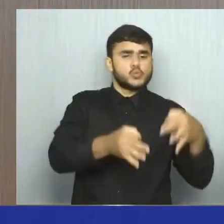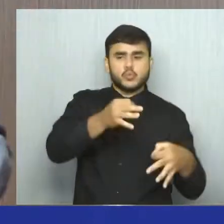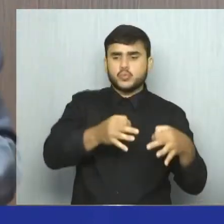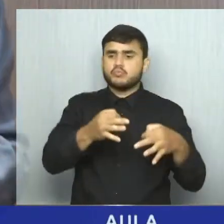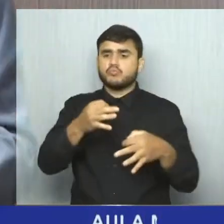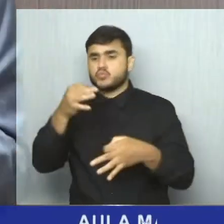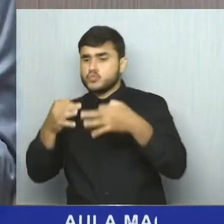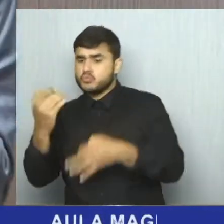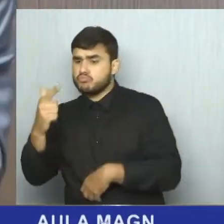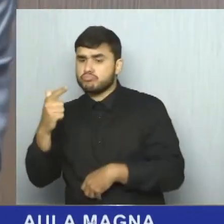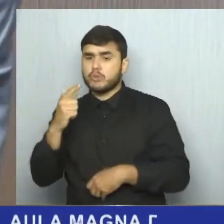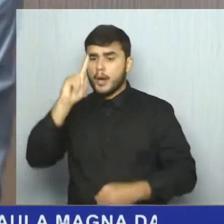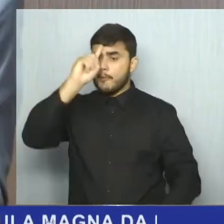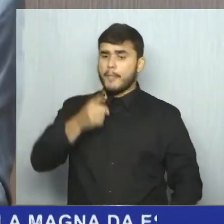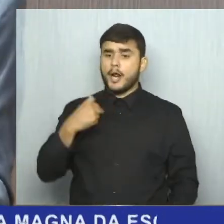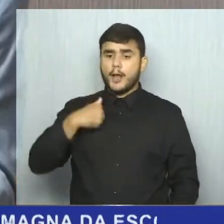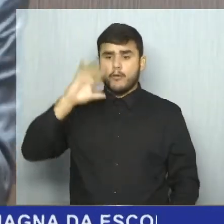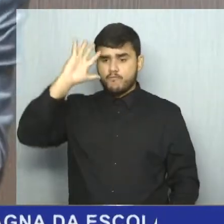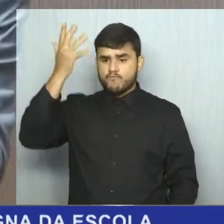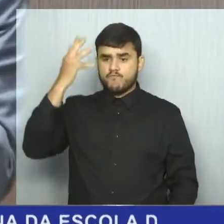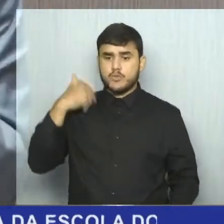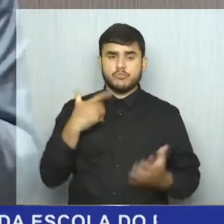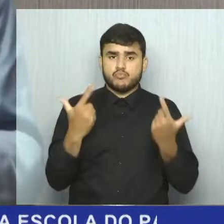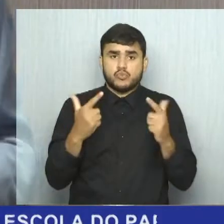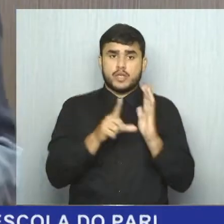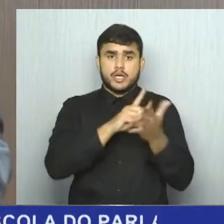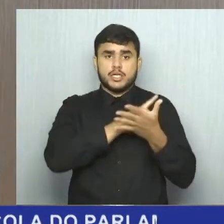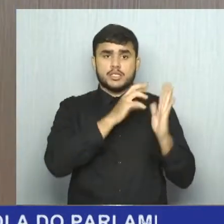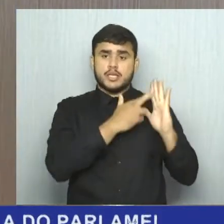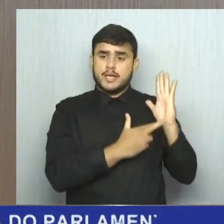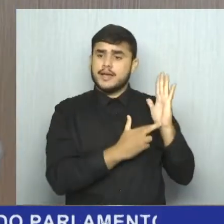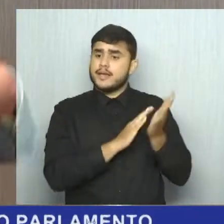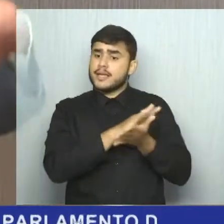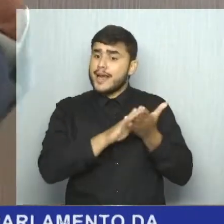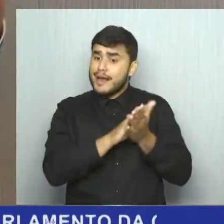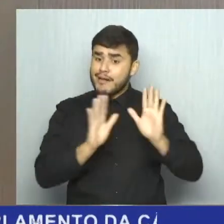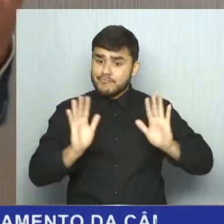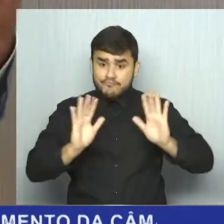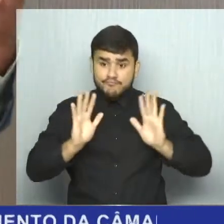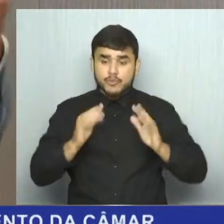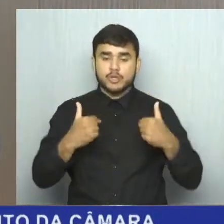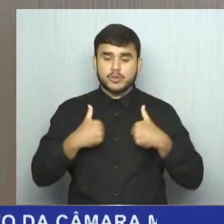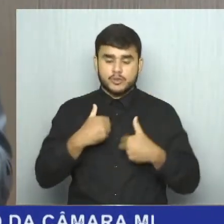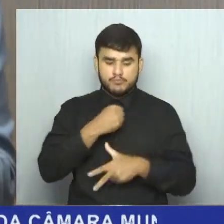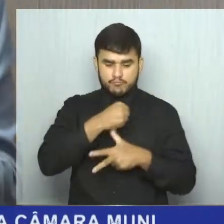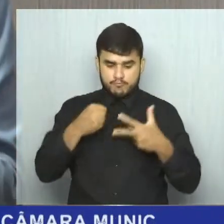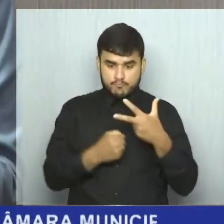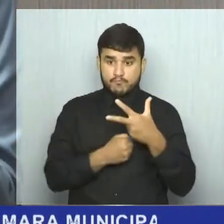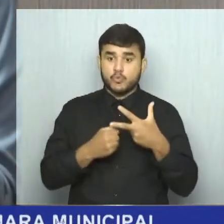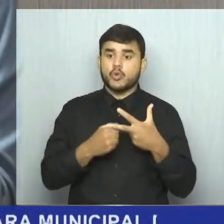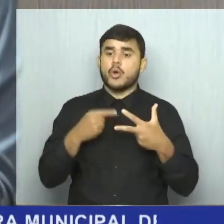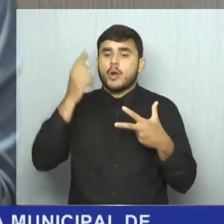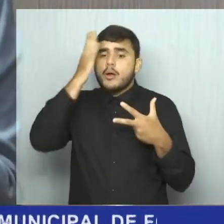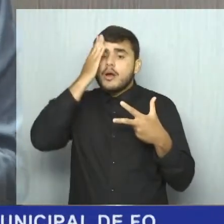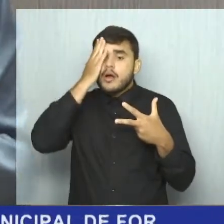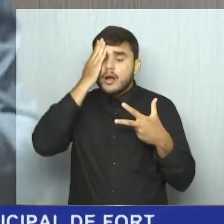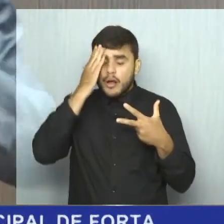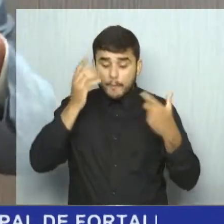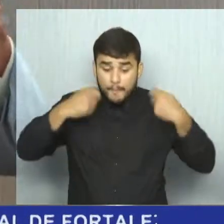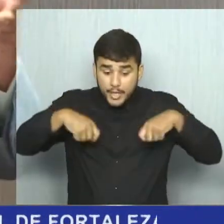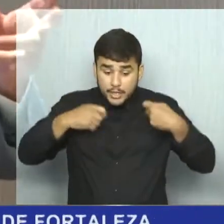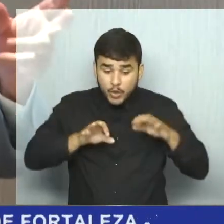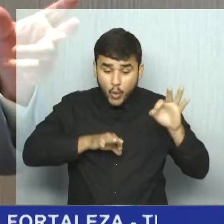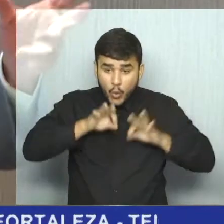regra, para que um poder institucionalmente organizado, interpretando com a fidelidade que lhe fora possível